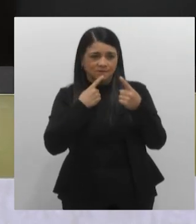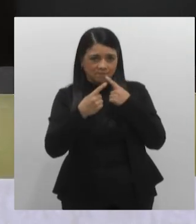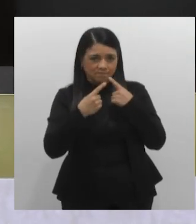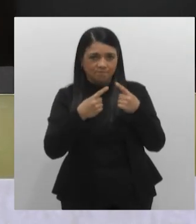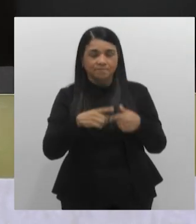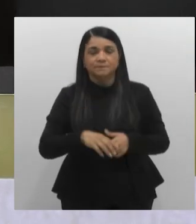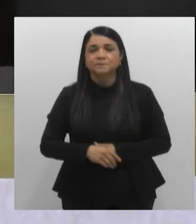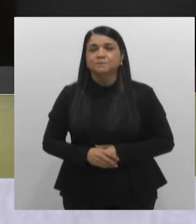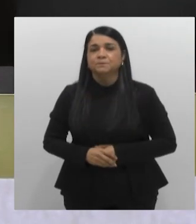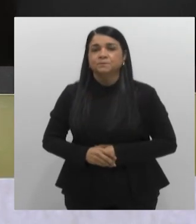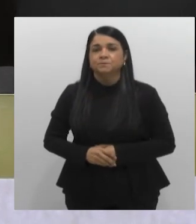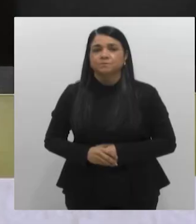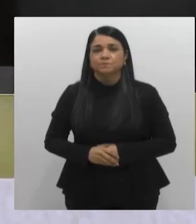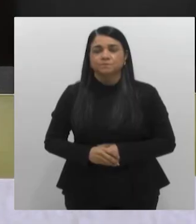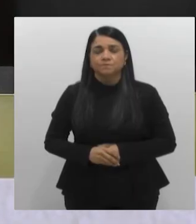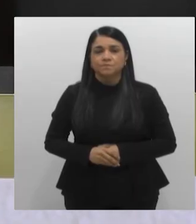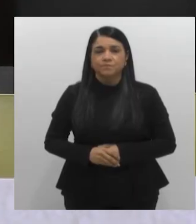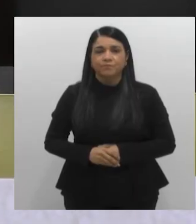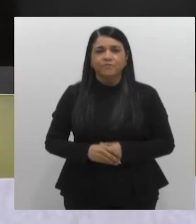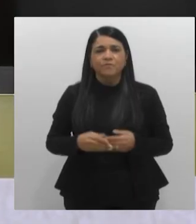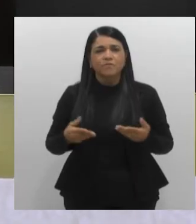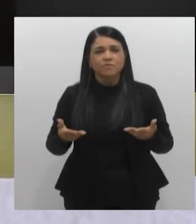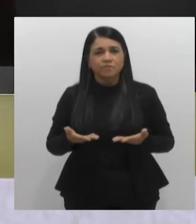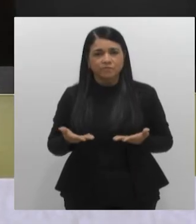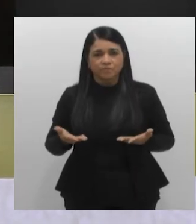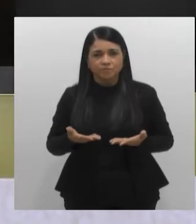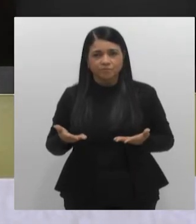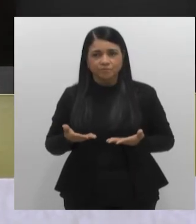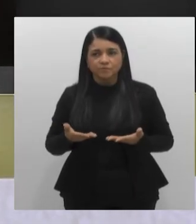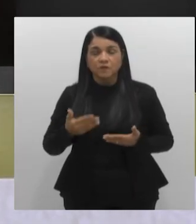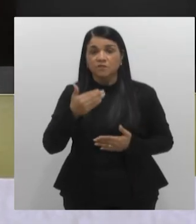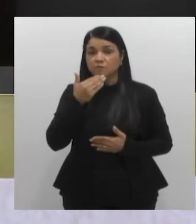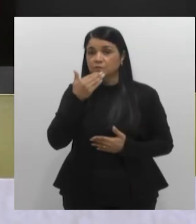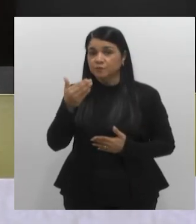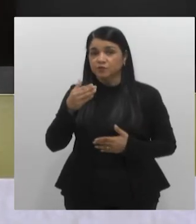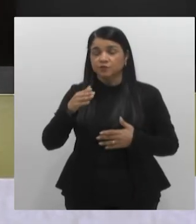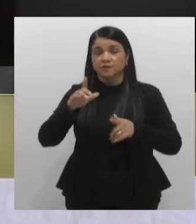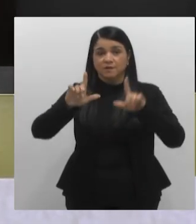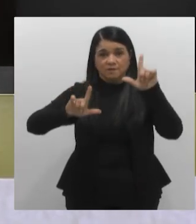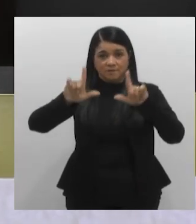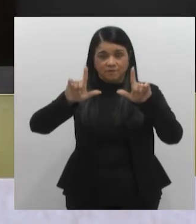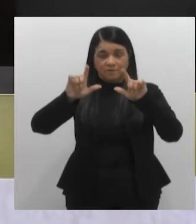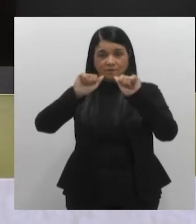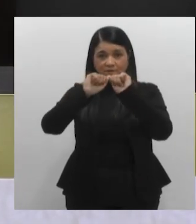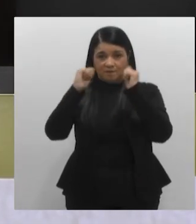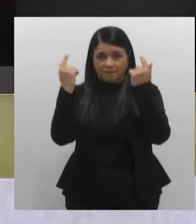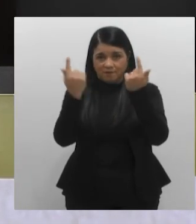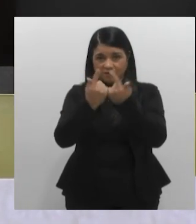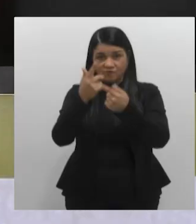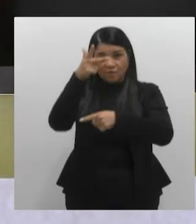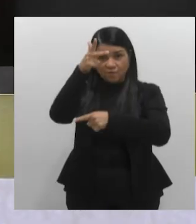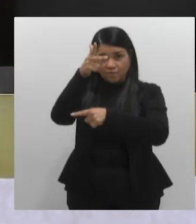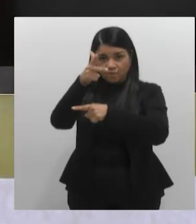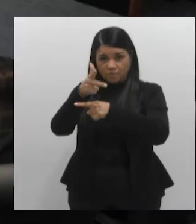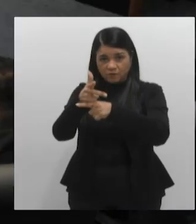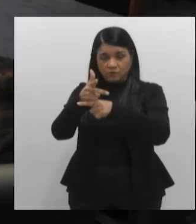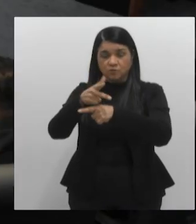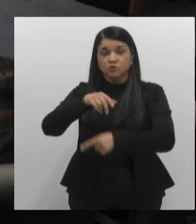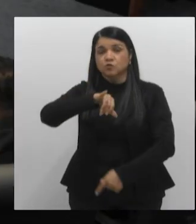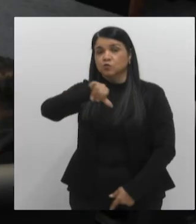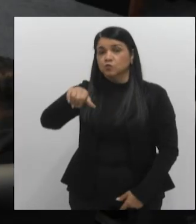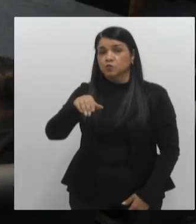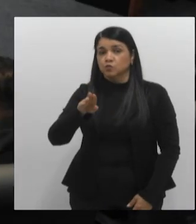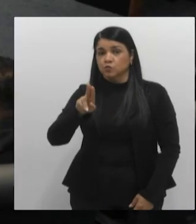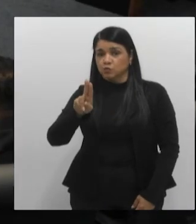bem. Eu agora vou pedir que a TV Alerj exiba um vídeo sobre o jubileu dos